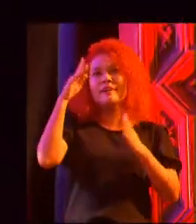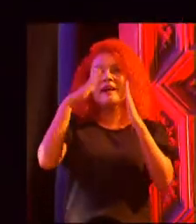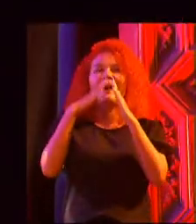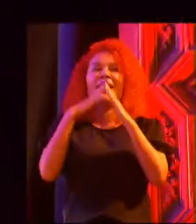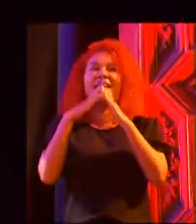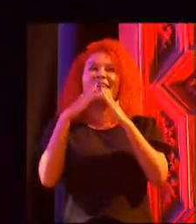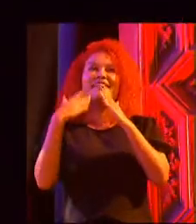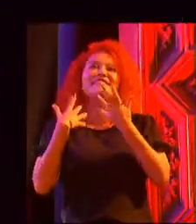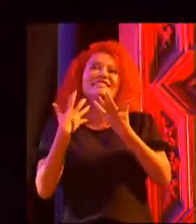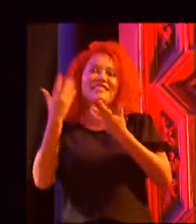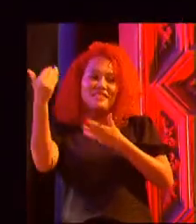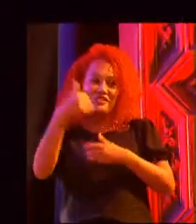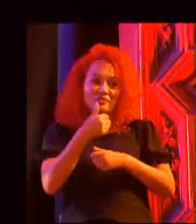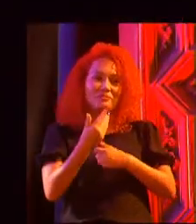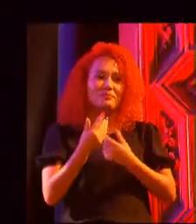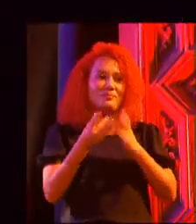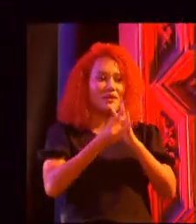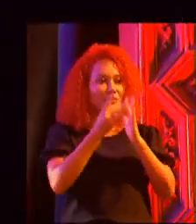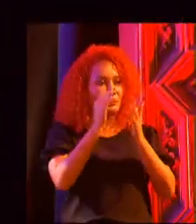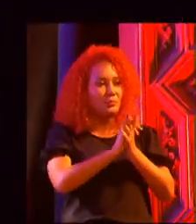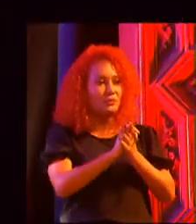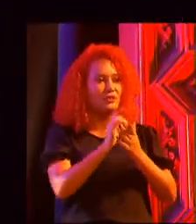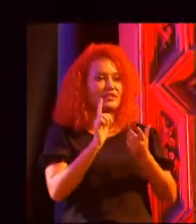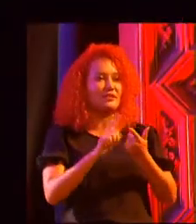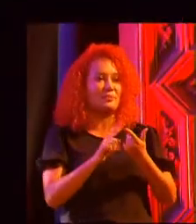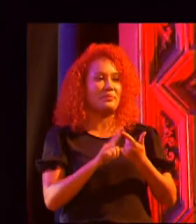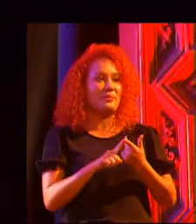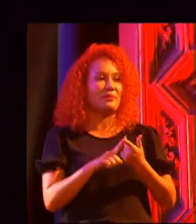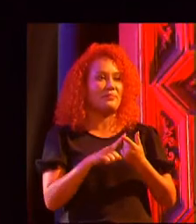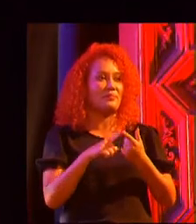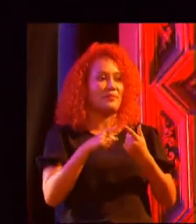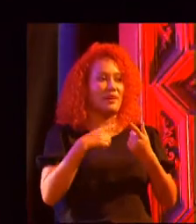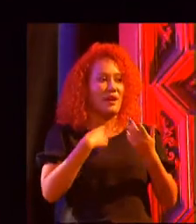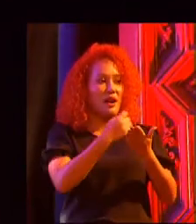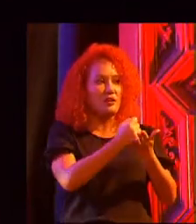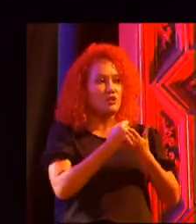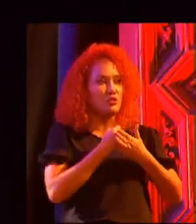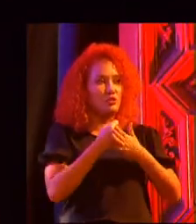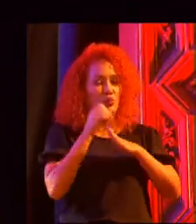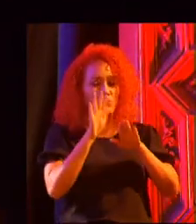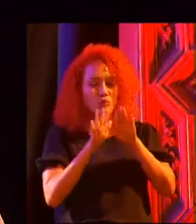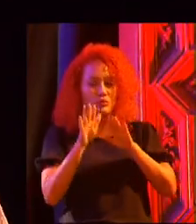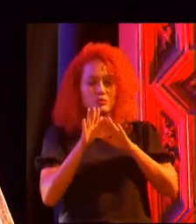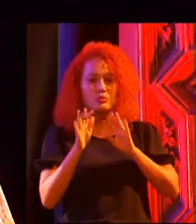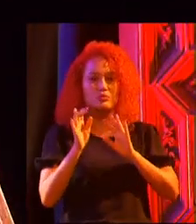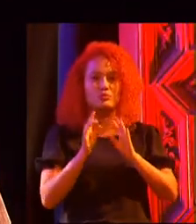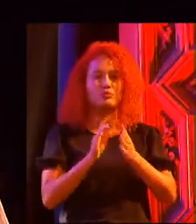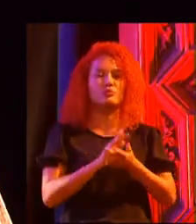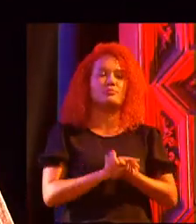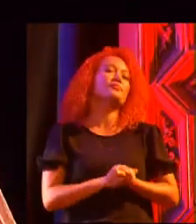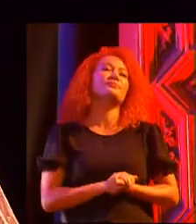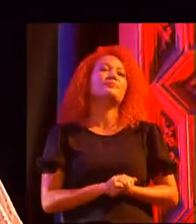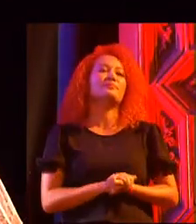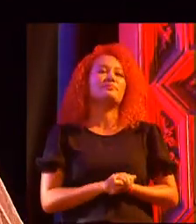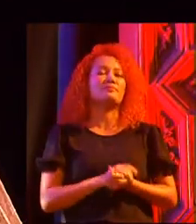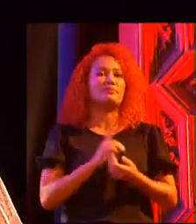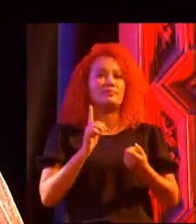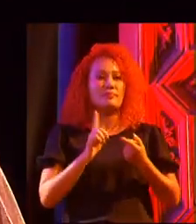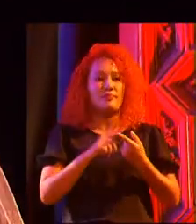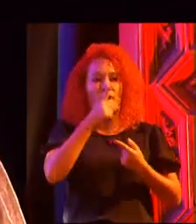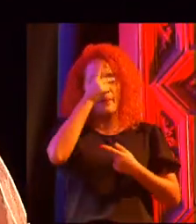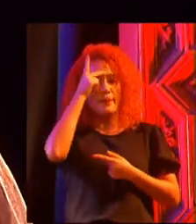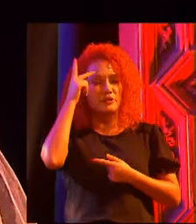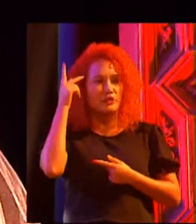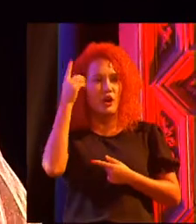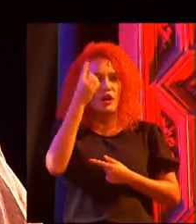cá, ao meu esposo que está ali, Rafael Ribeiro, que fez a direção executiva desse projeto, aos meus diretores